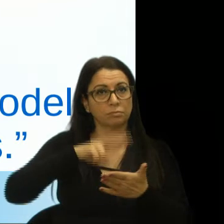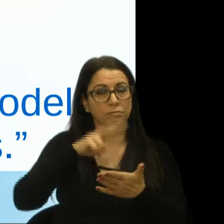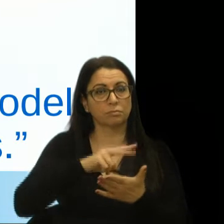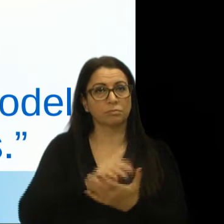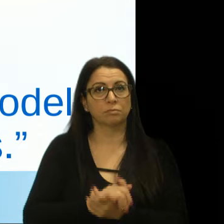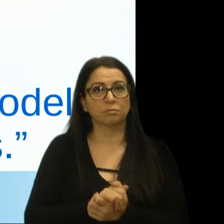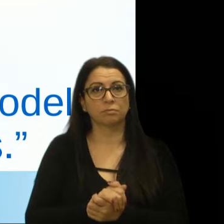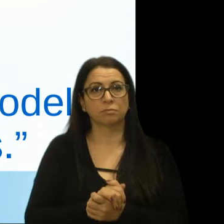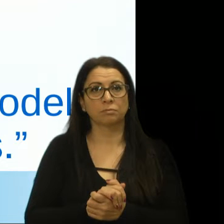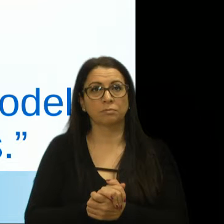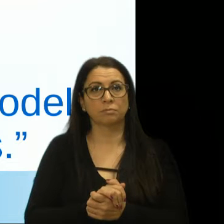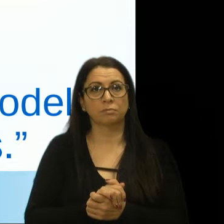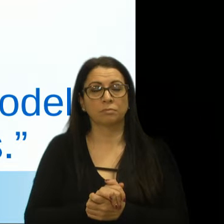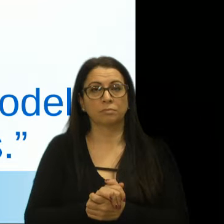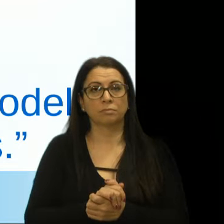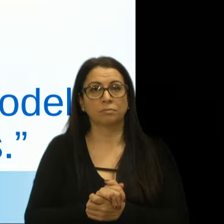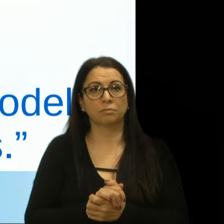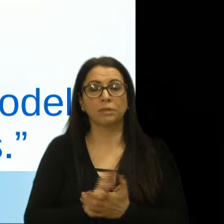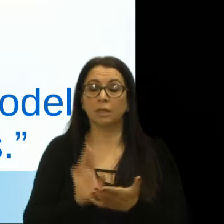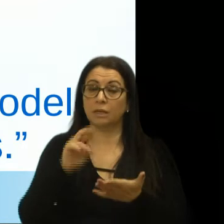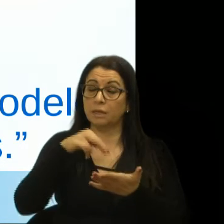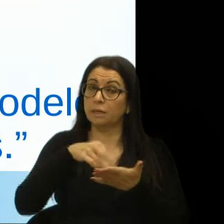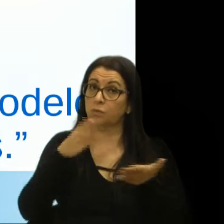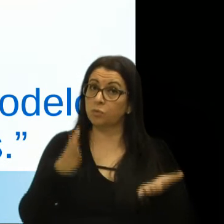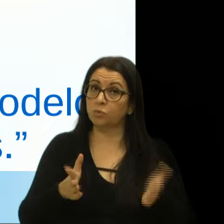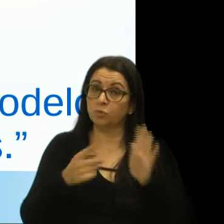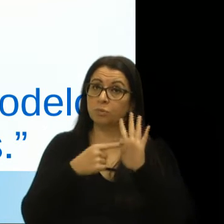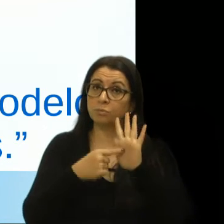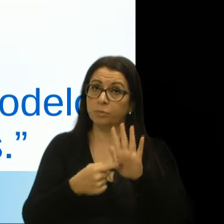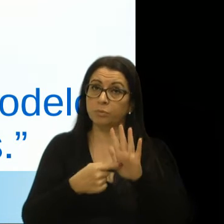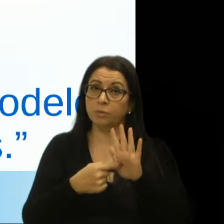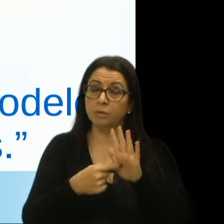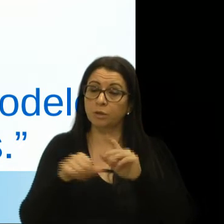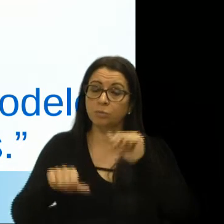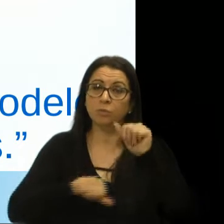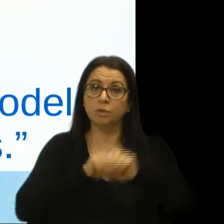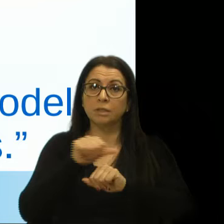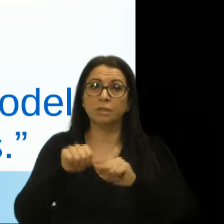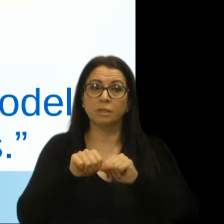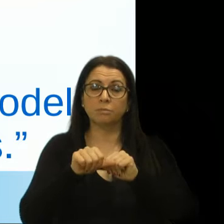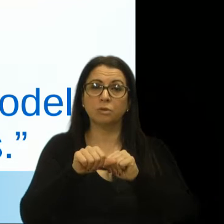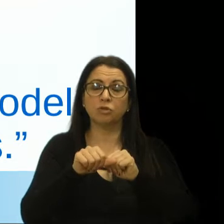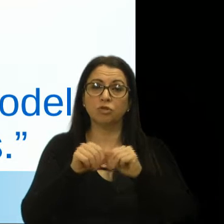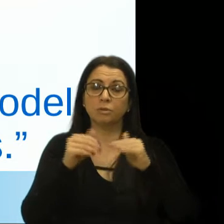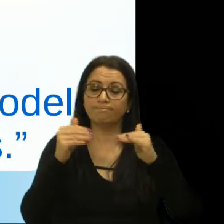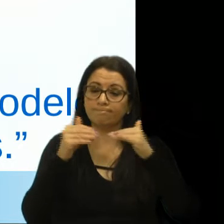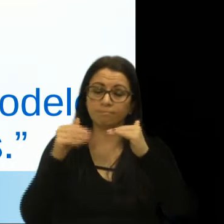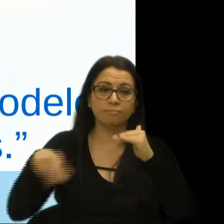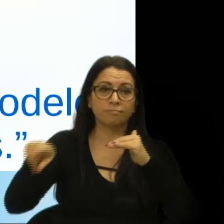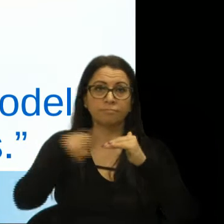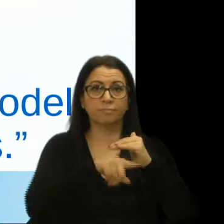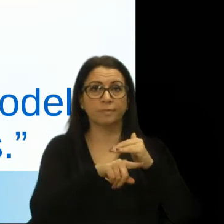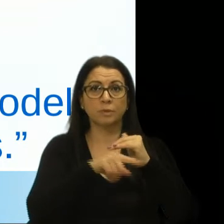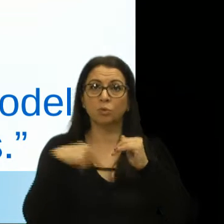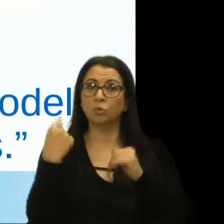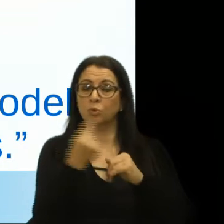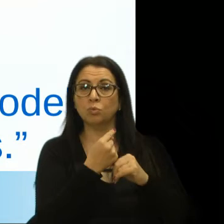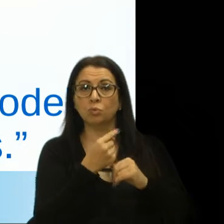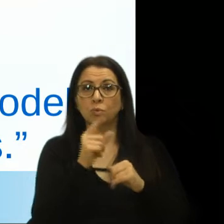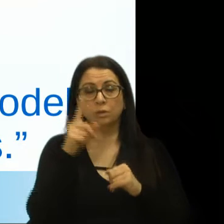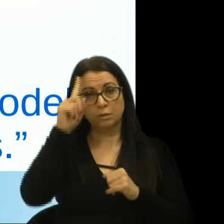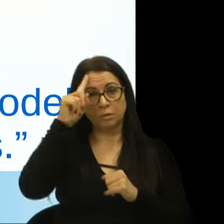motivos. A realidade atual mostra uma mudança de paradigma em relação ao cotidiano.